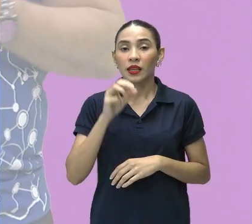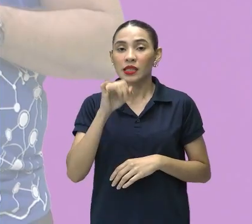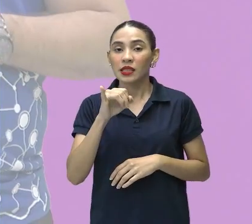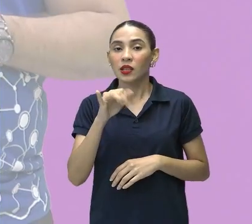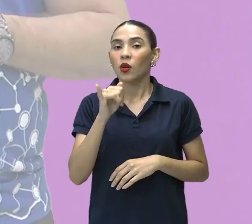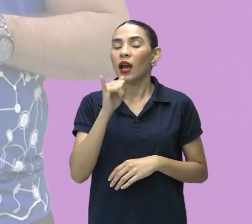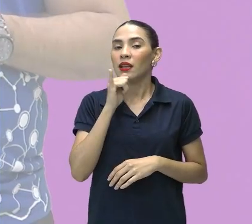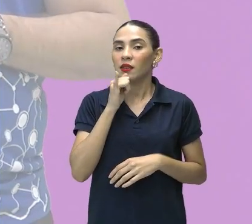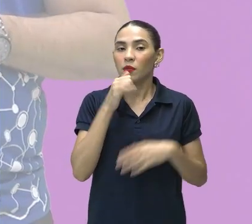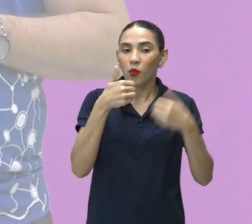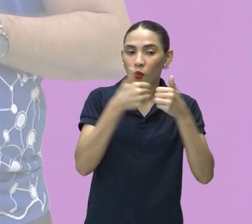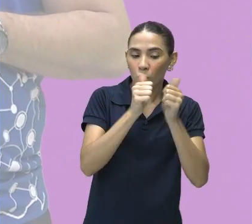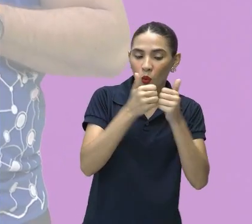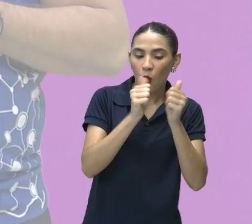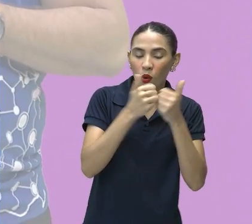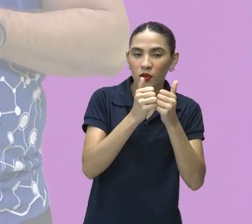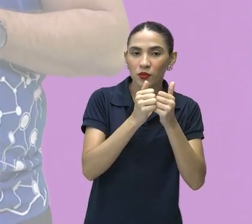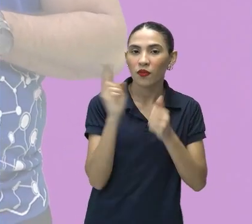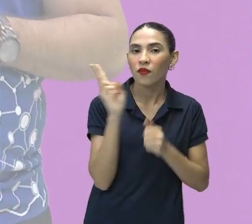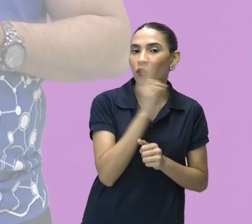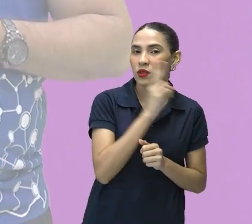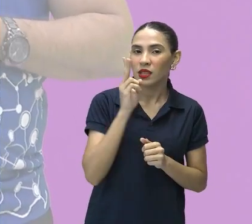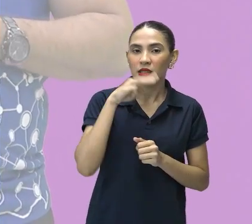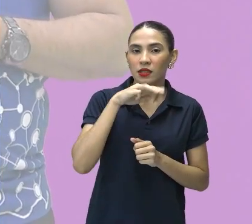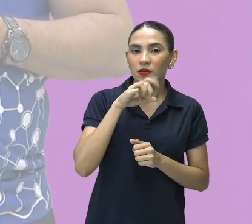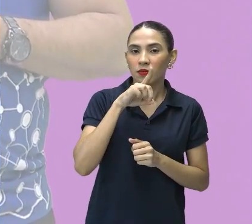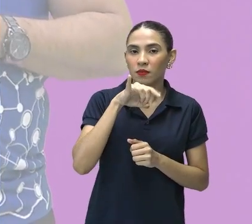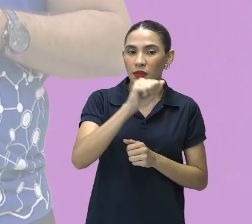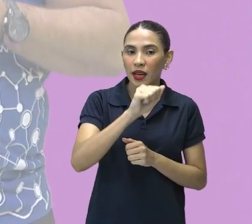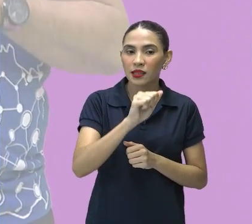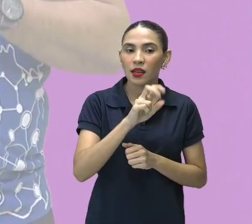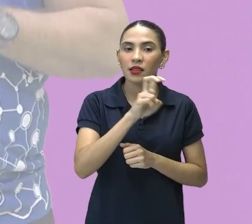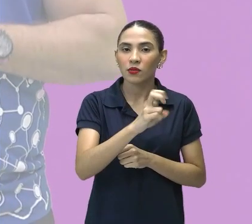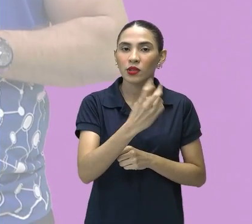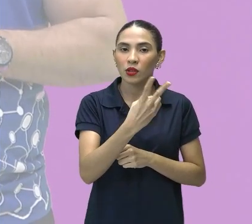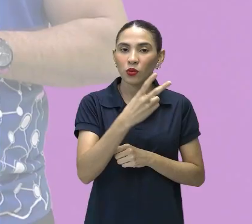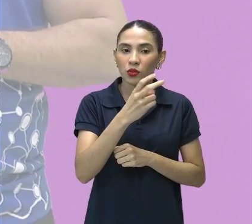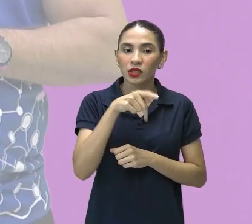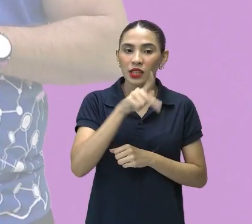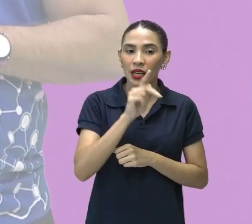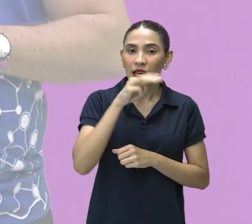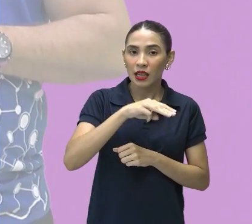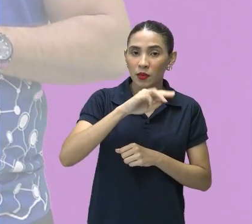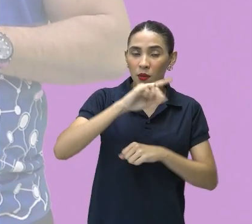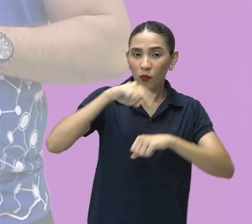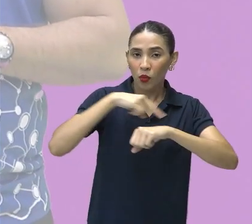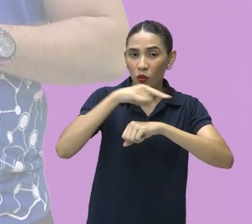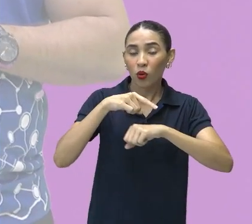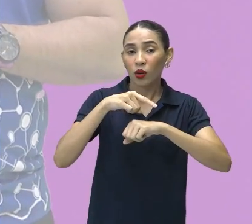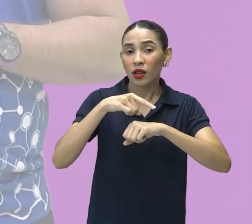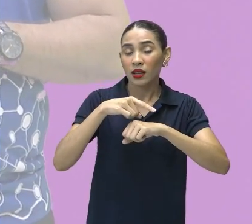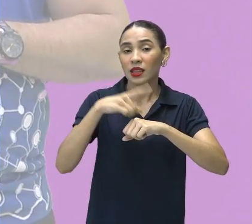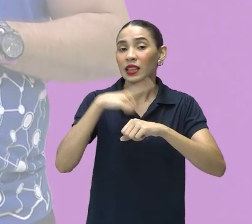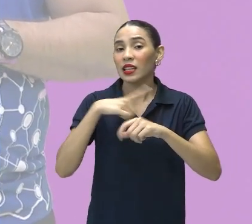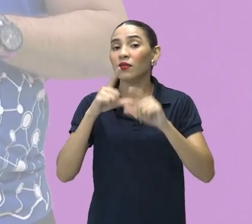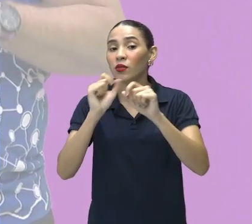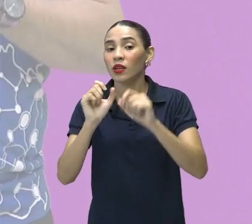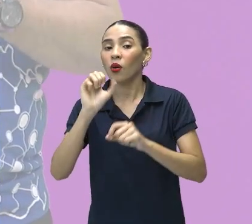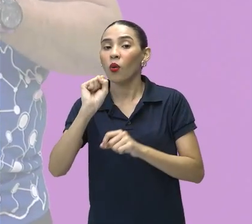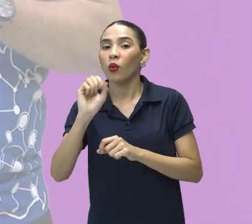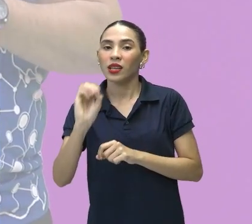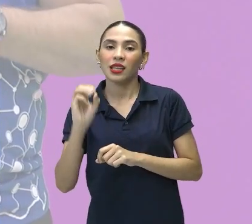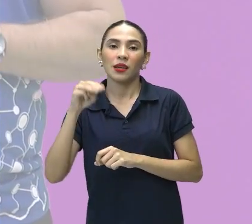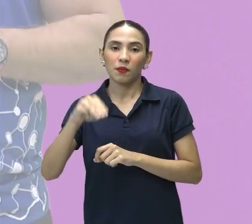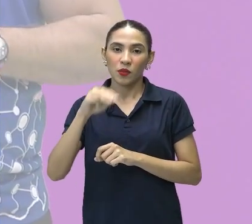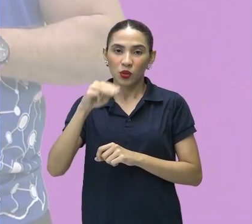ônibus foi a uma velocidade média de 52 km por hora, ele levou 80